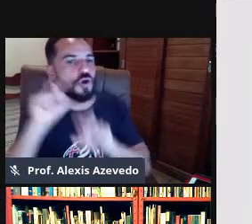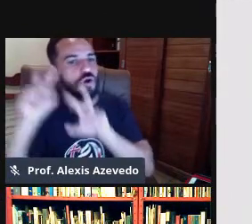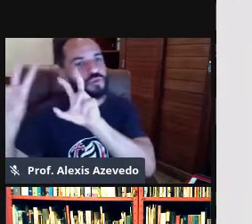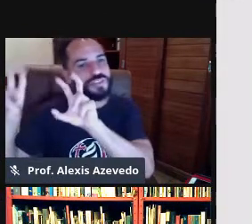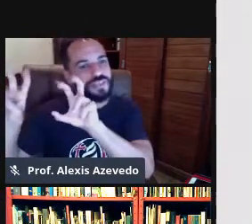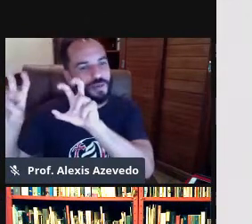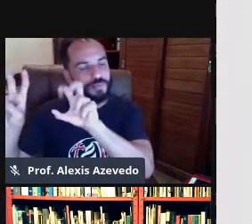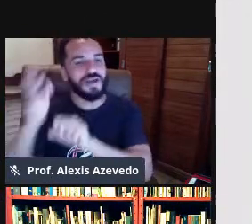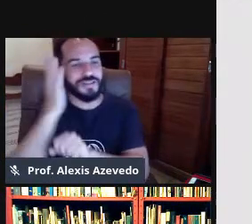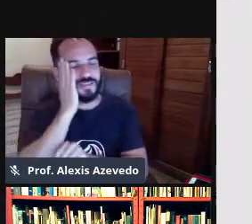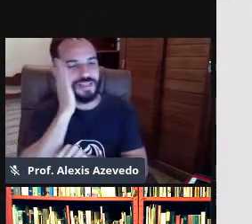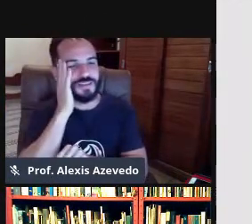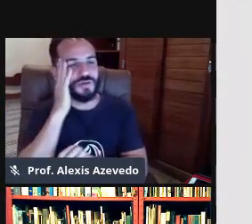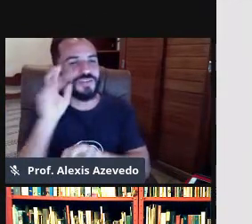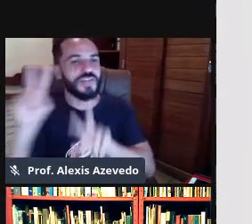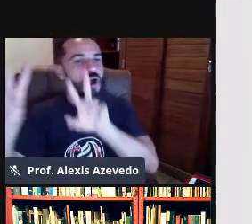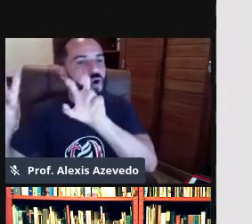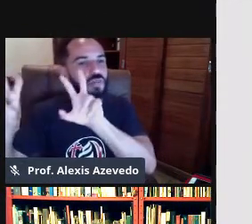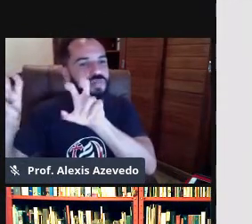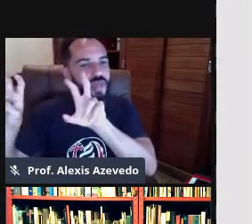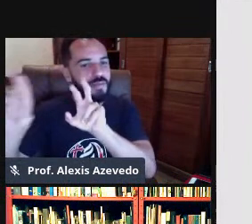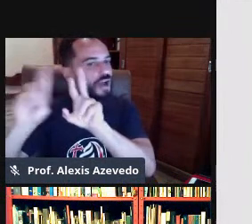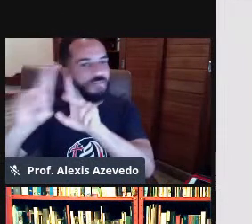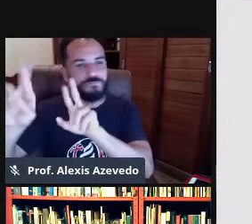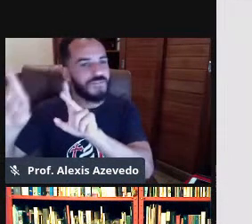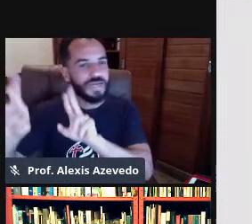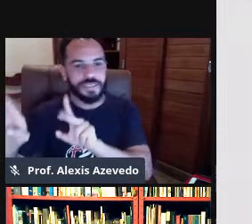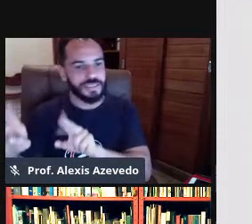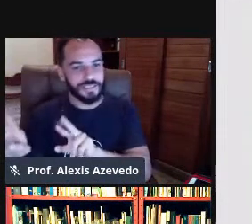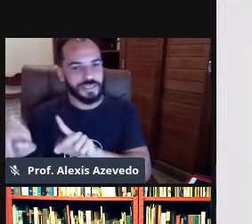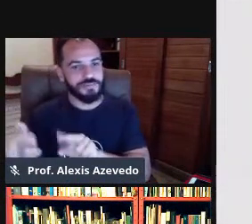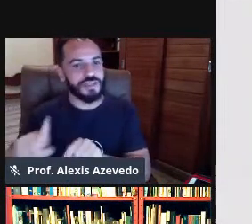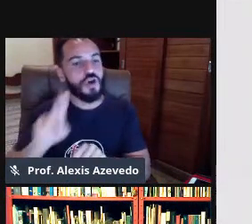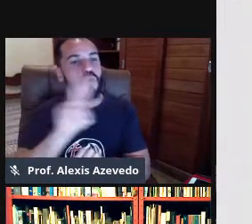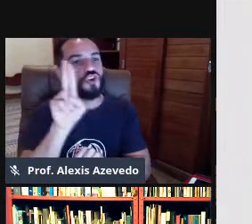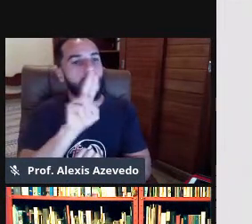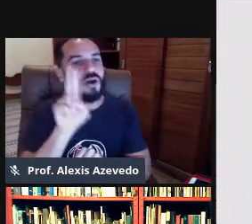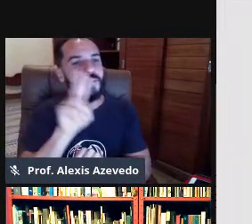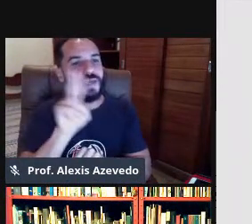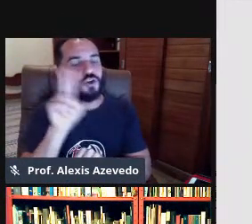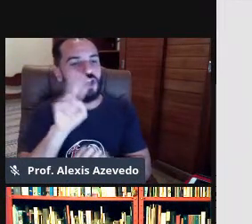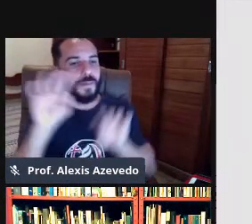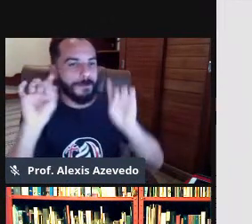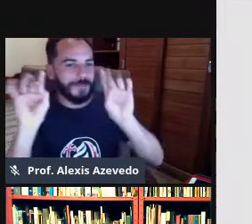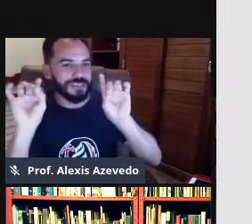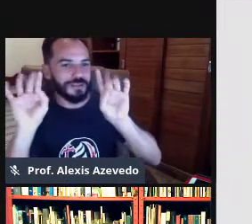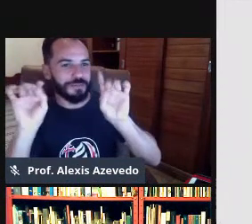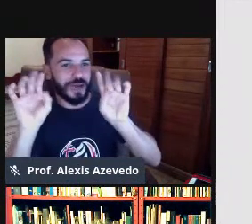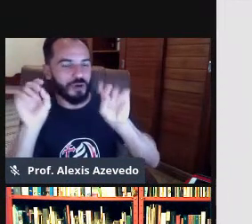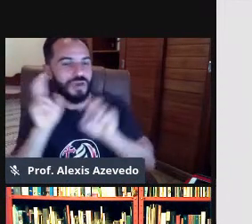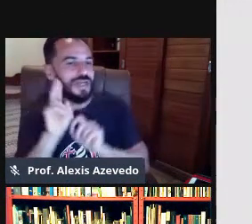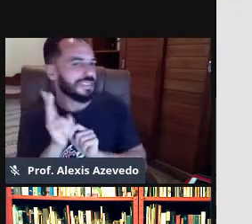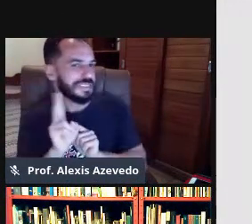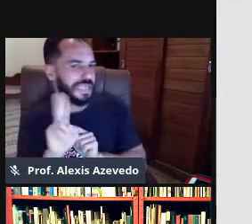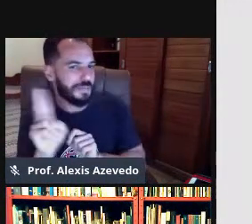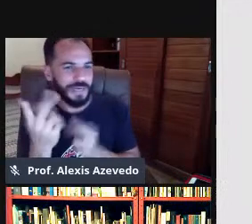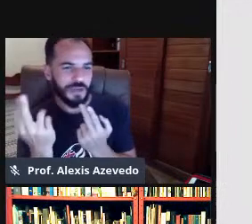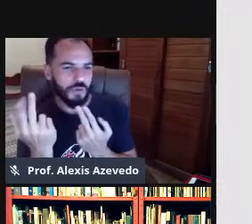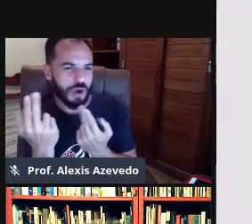Né? Nesse semestre mesmo, tem professor oferecendo tópicos em história da